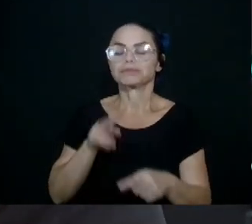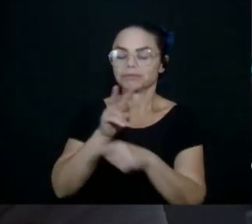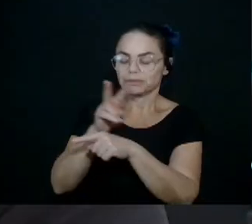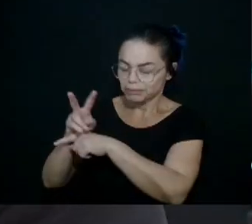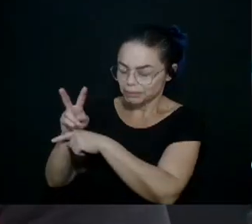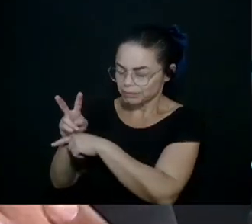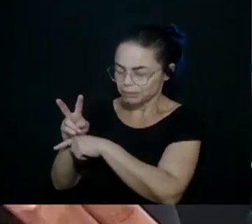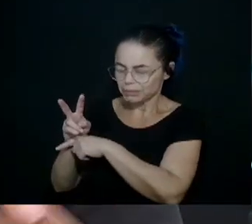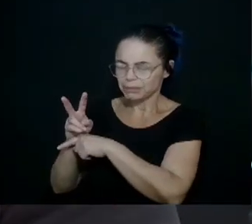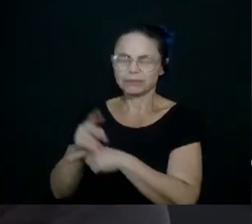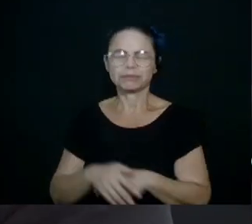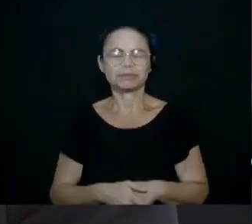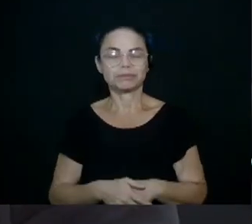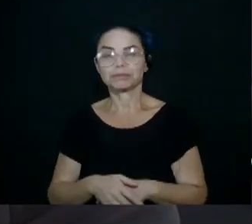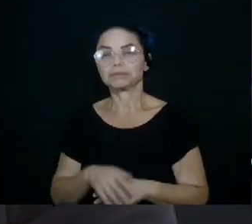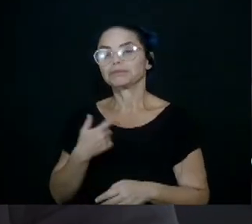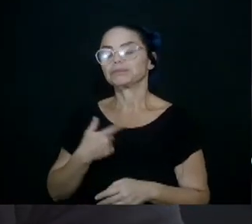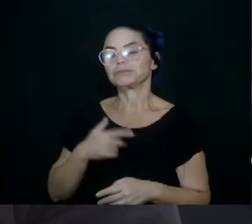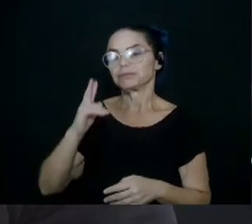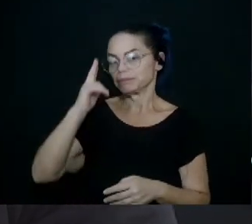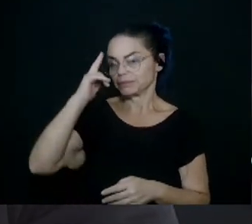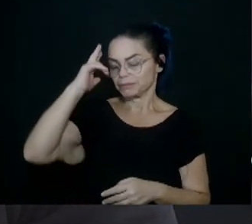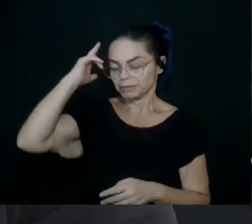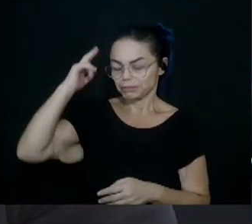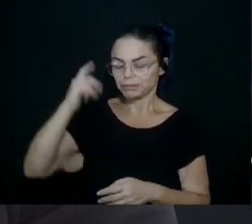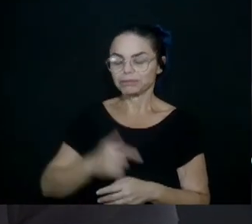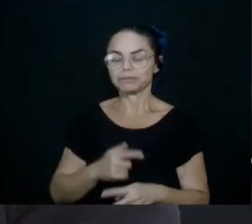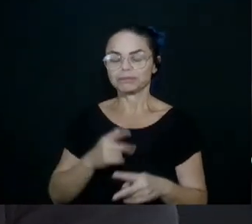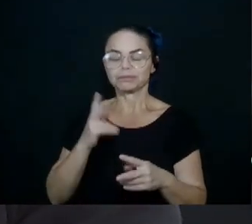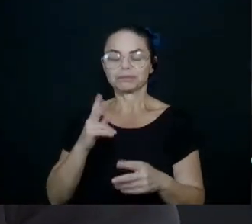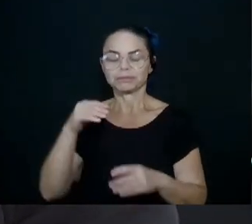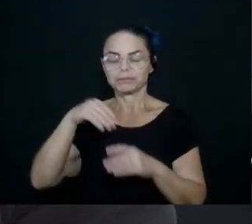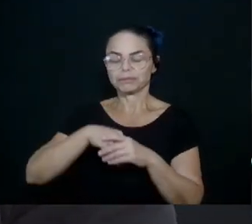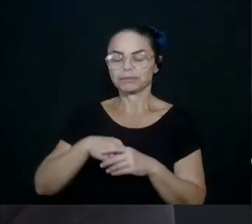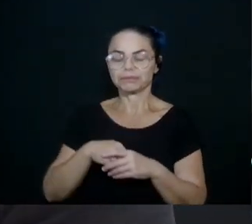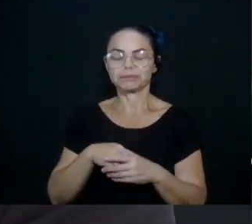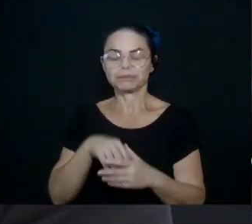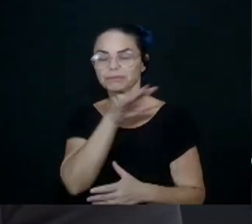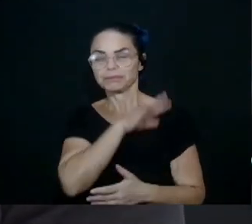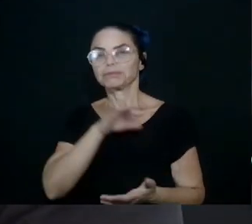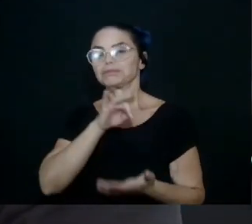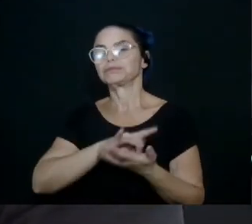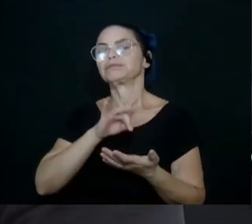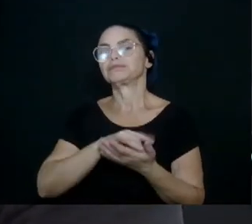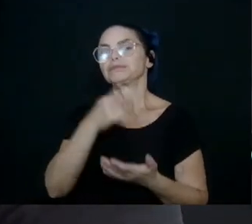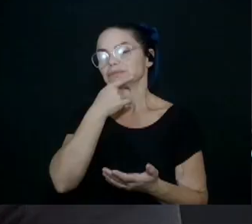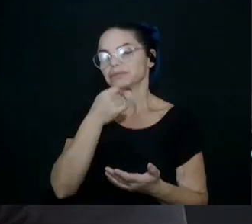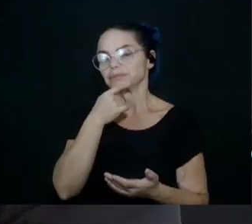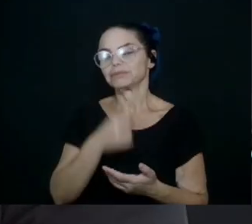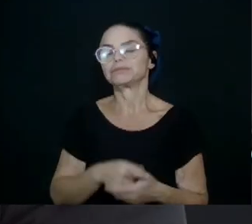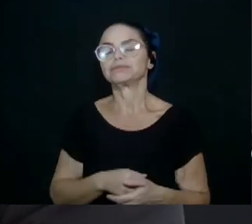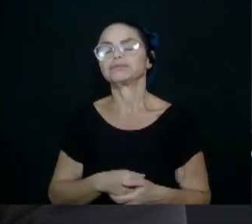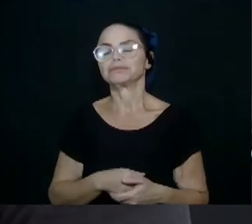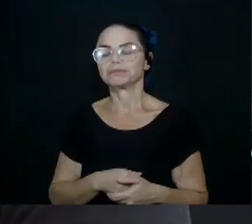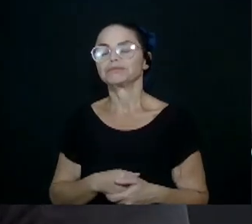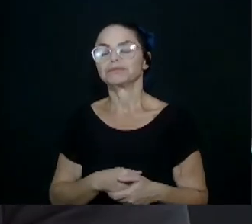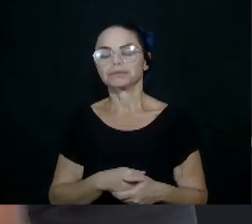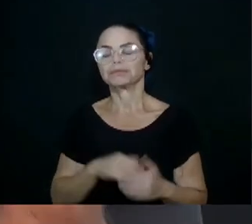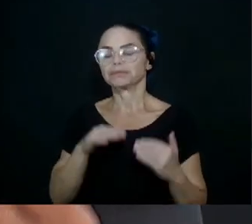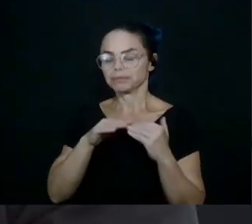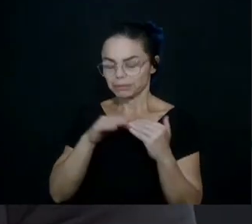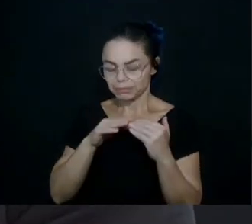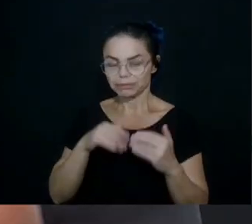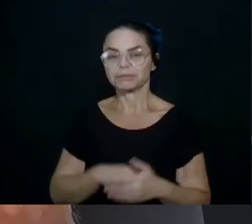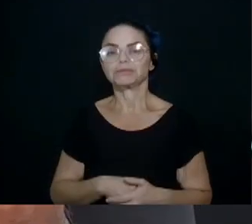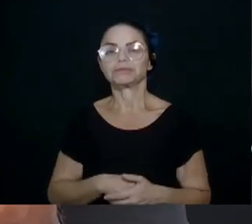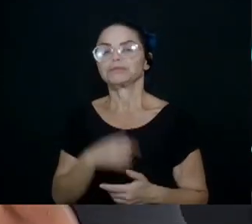barbeiro com mais frequência, e hoje já é uma realidade dentro do ambiente masculino ali, né? Então, conforme esse cara ele vai